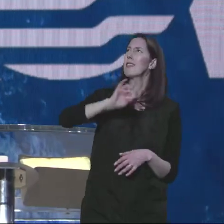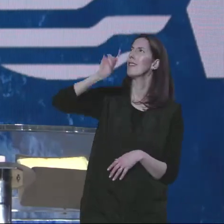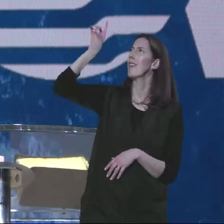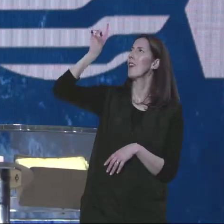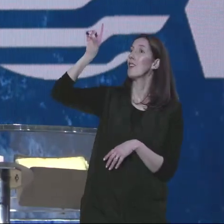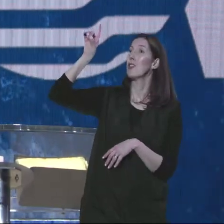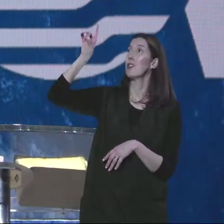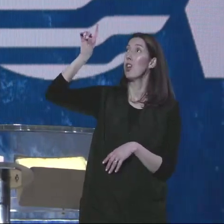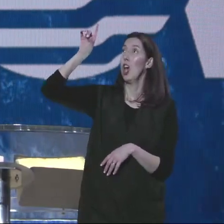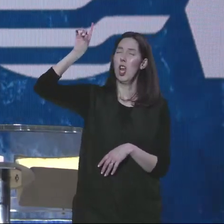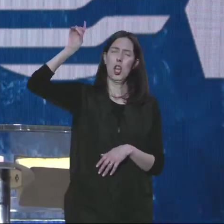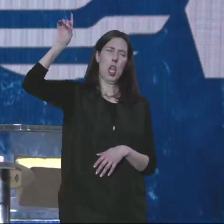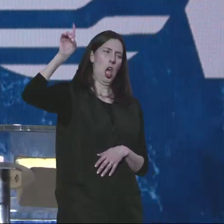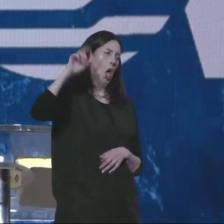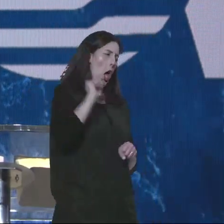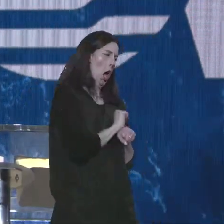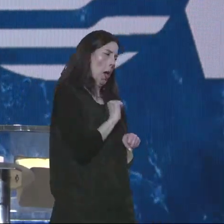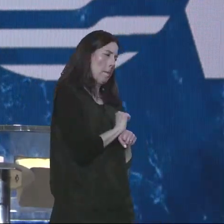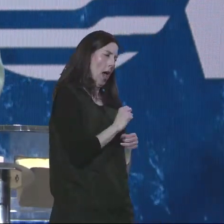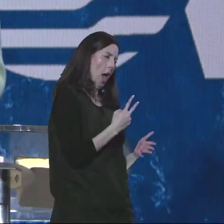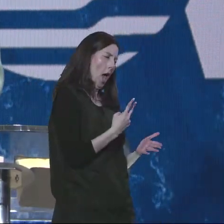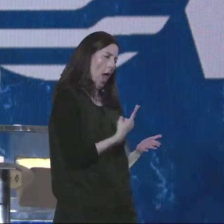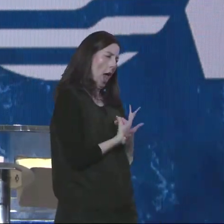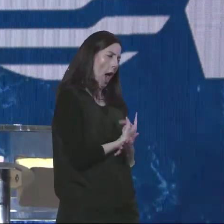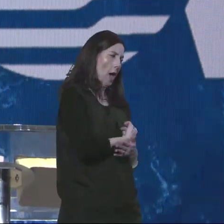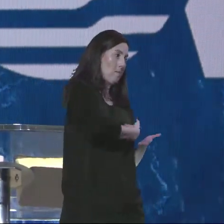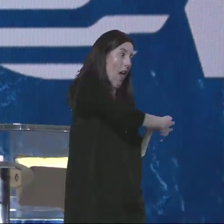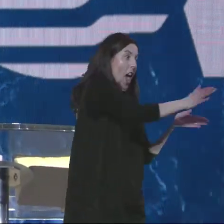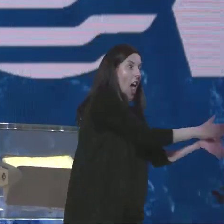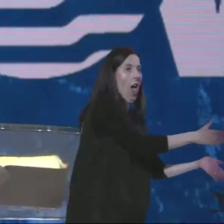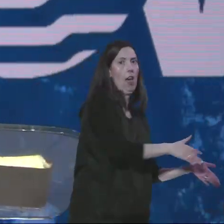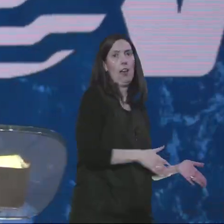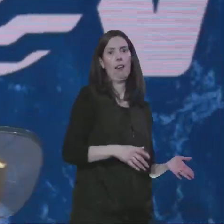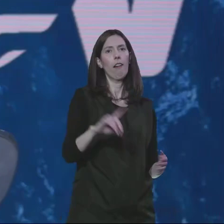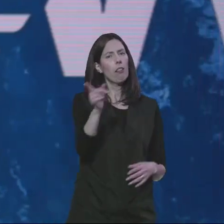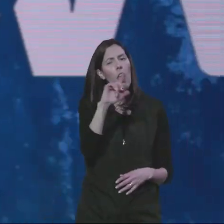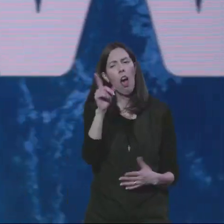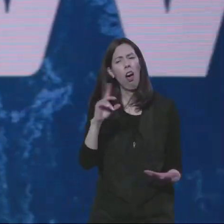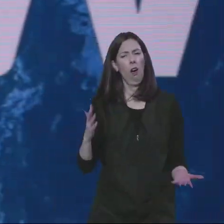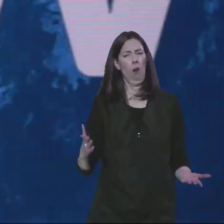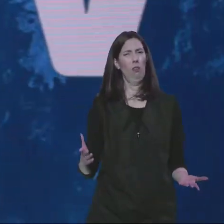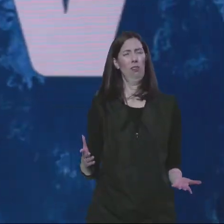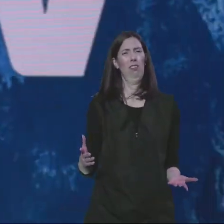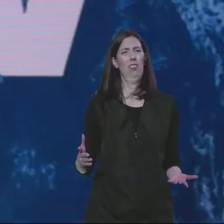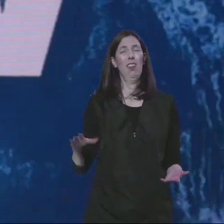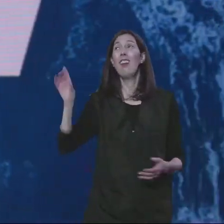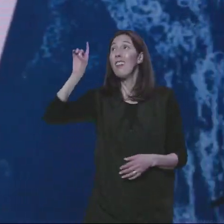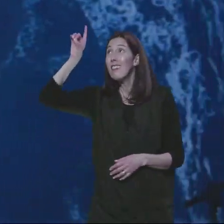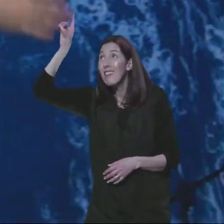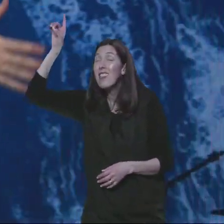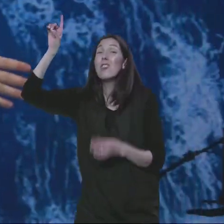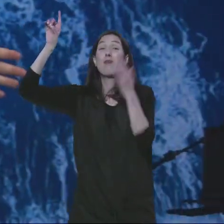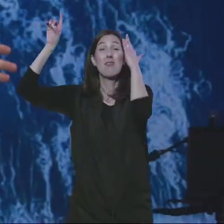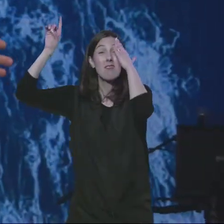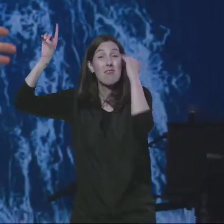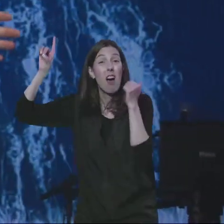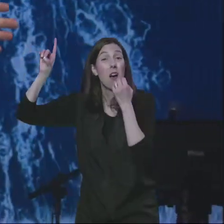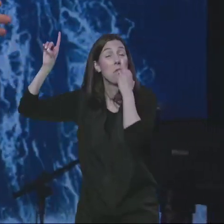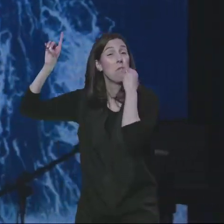gente errar para dar uma chibatada com um chicote nas nossas costas. Mas não é isso. Deus sabe o que é